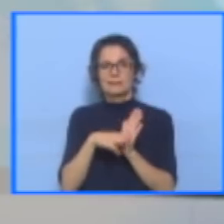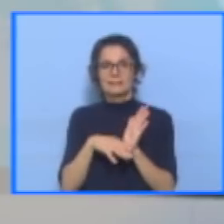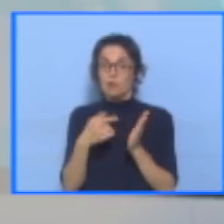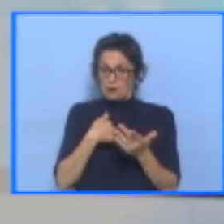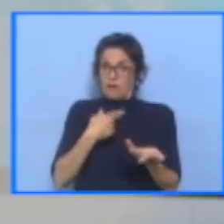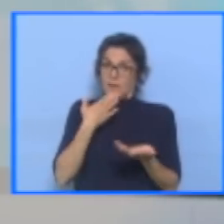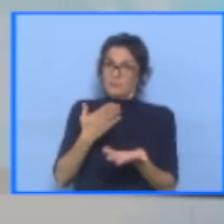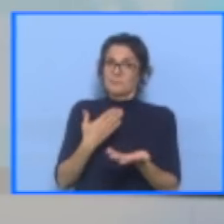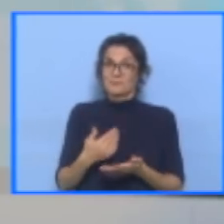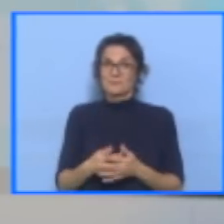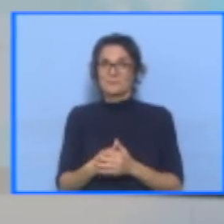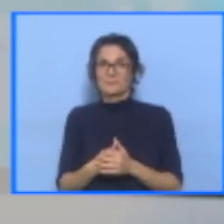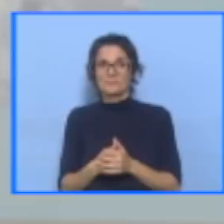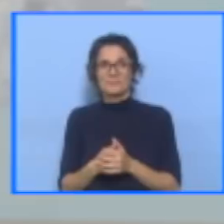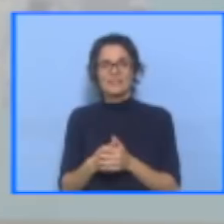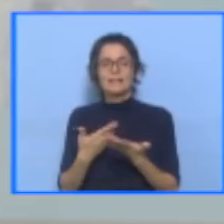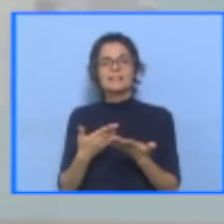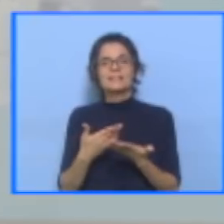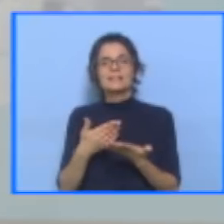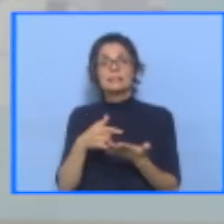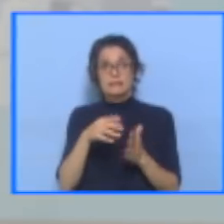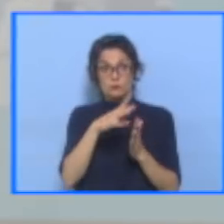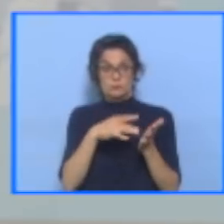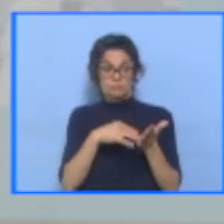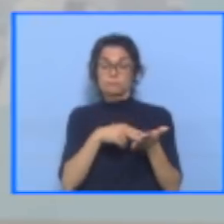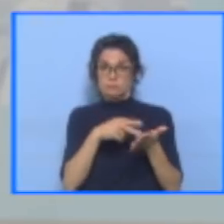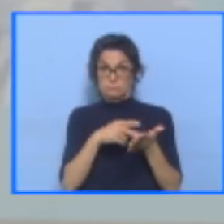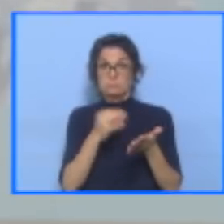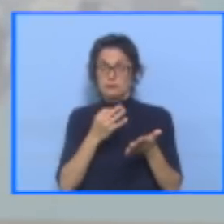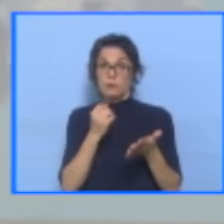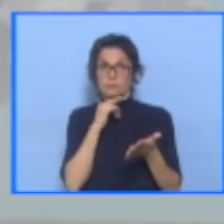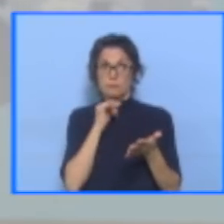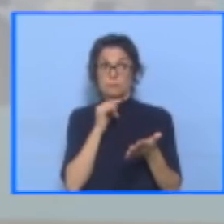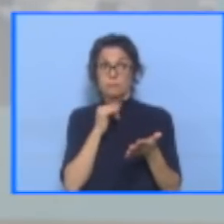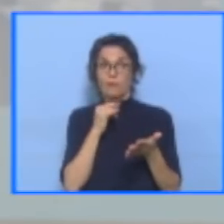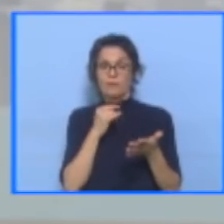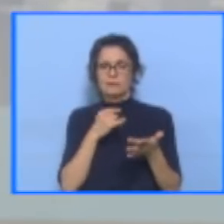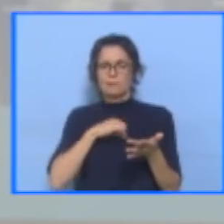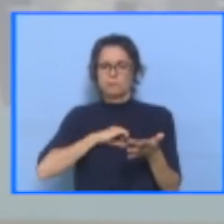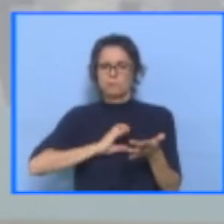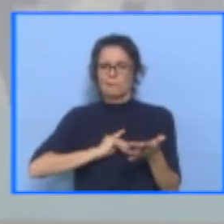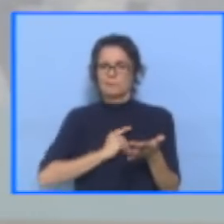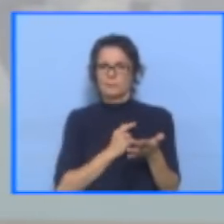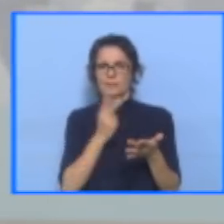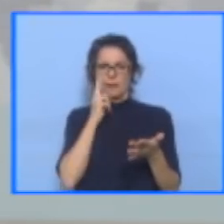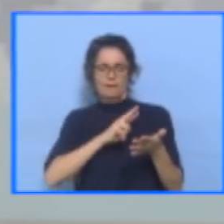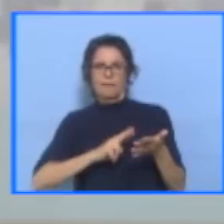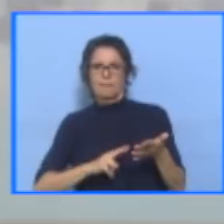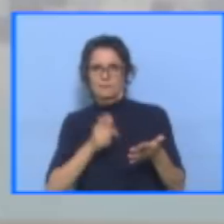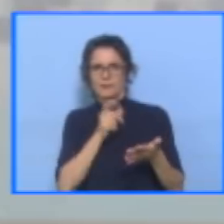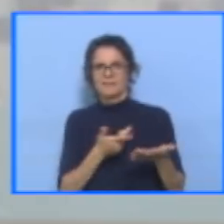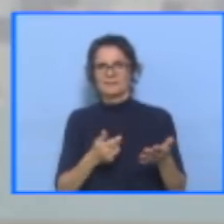por estar aqui. A apresentar esta obra que, por certo, pode marcar os leitores e a construção das sociedades na